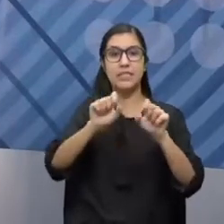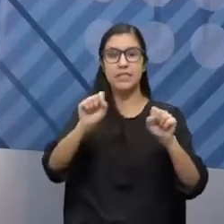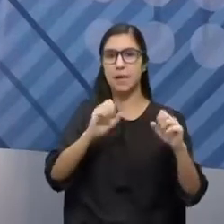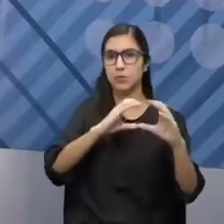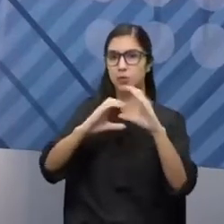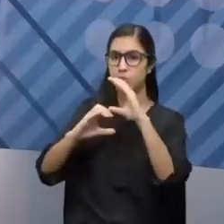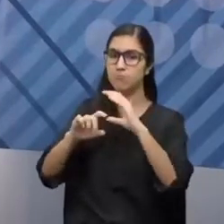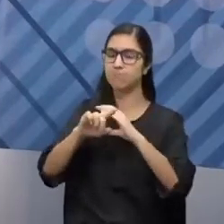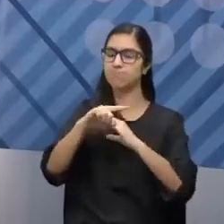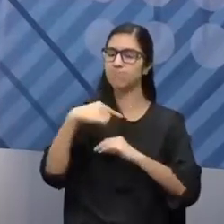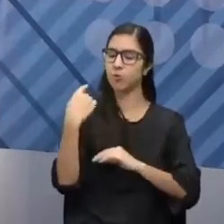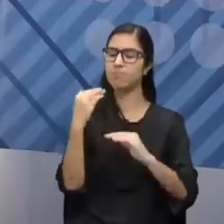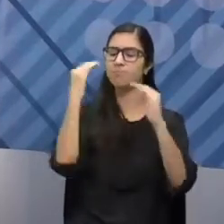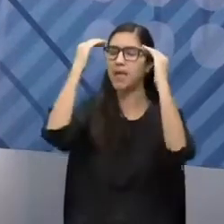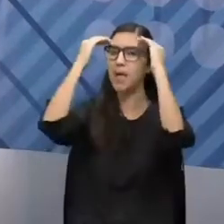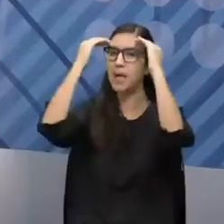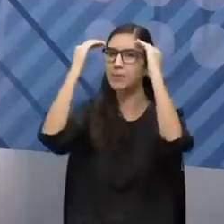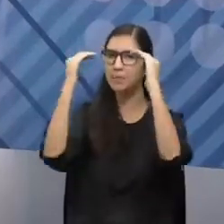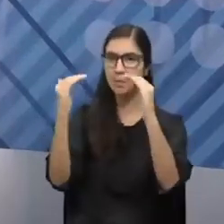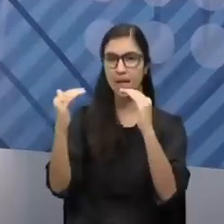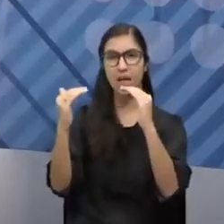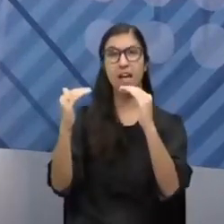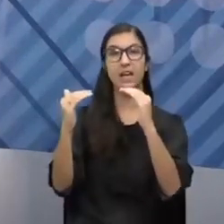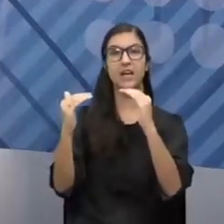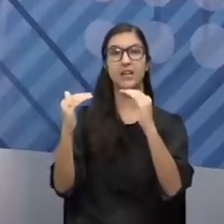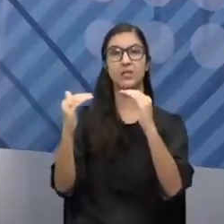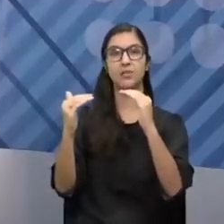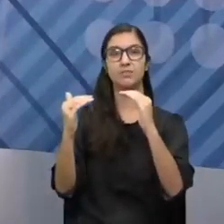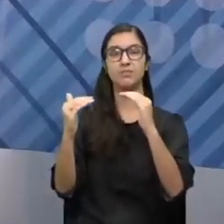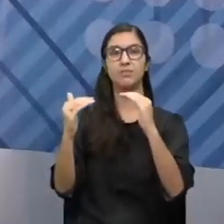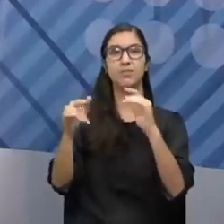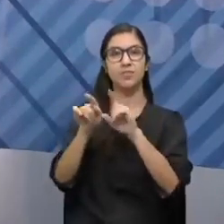tenha o respeito, né, e a dedicação